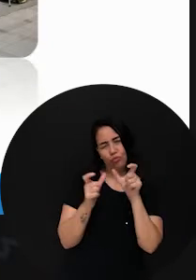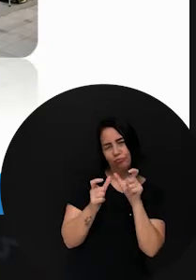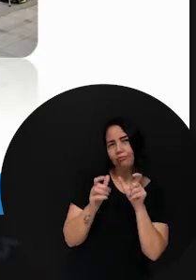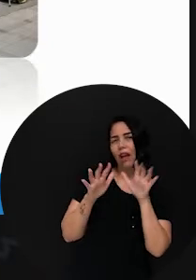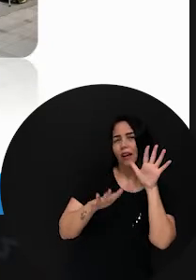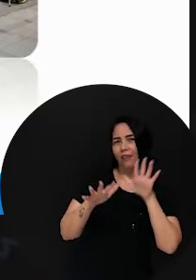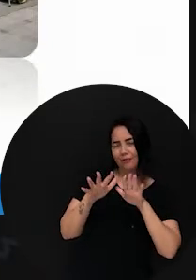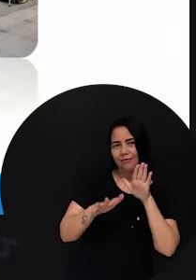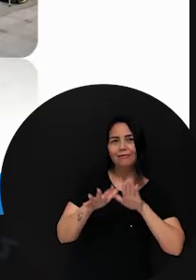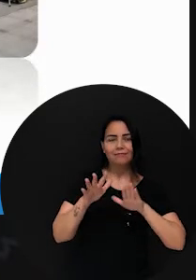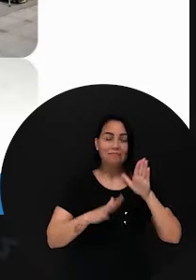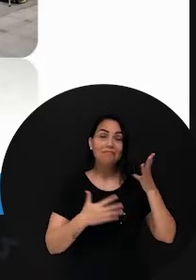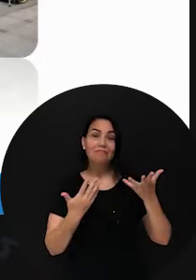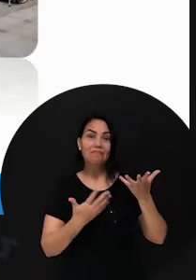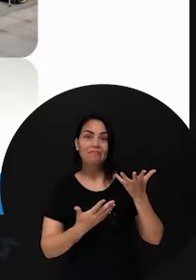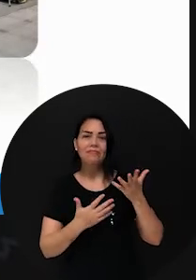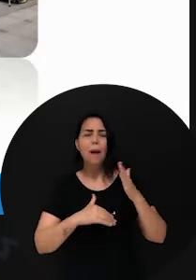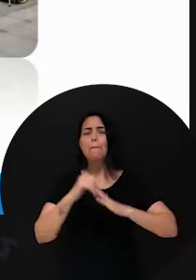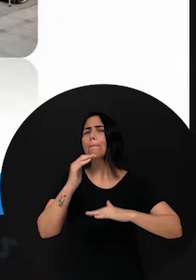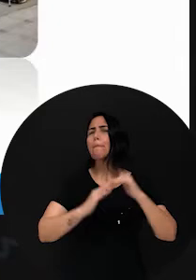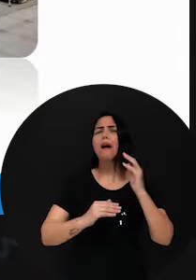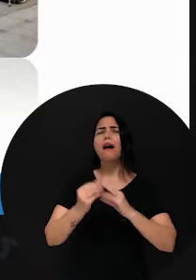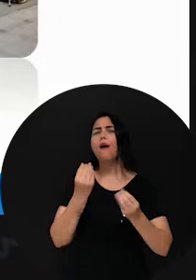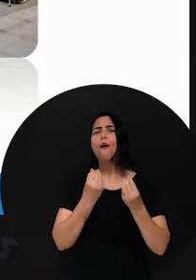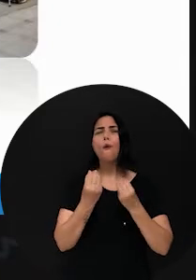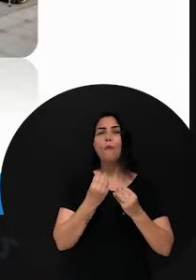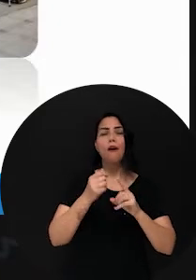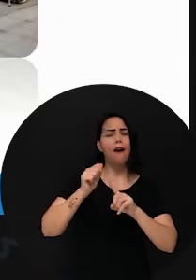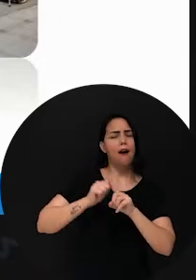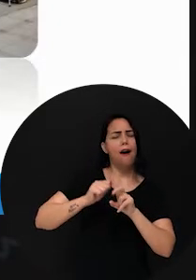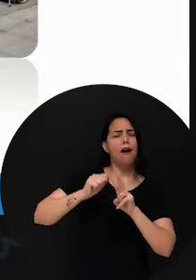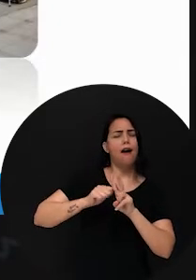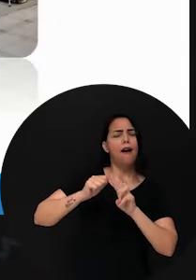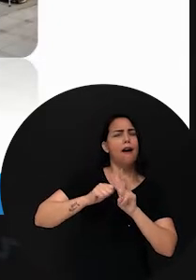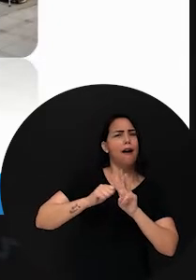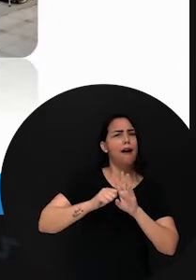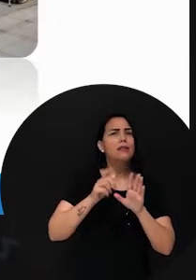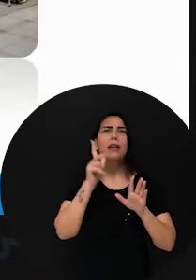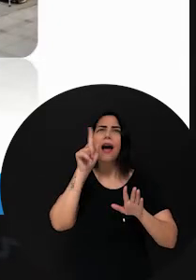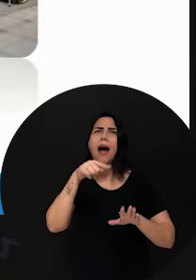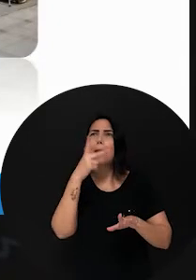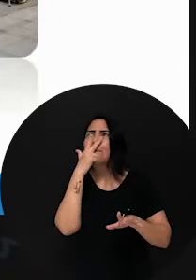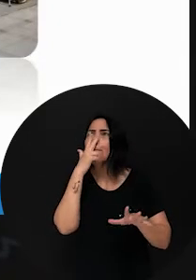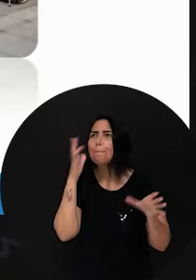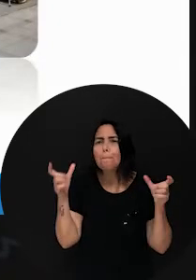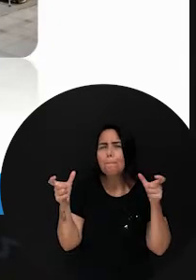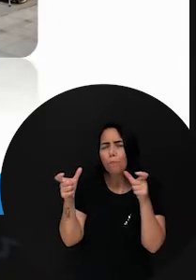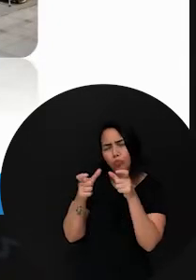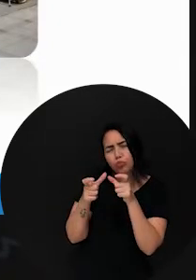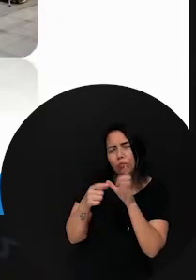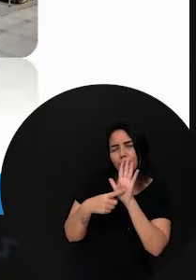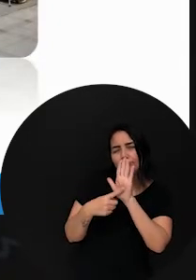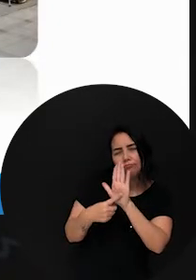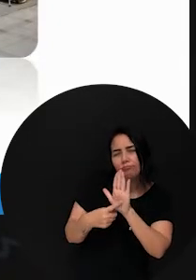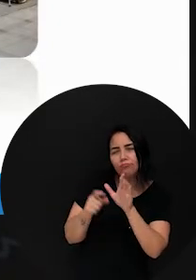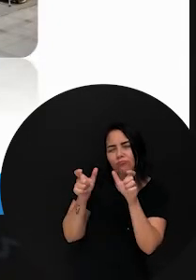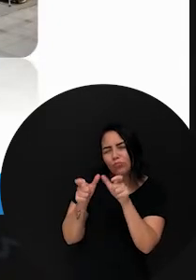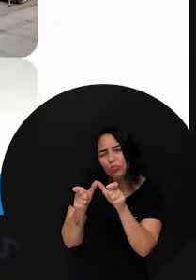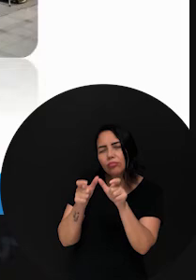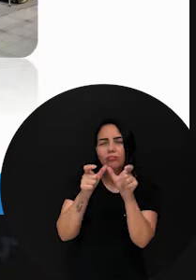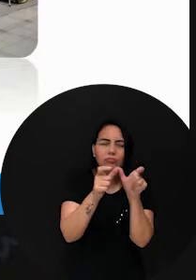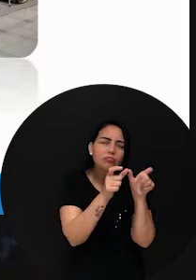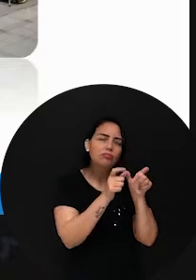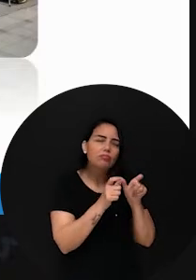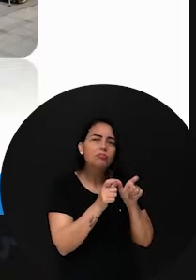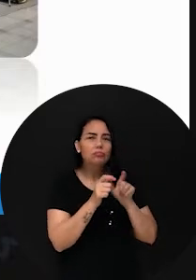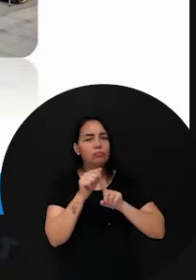práticas artísticas, elas acontecem mensalmente. Então, a gente sempre define no nosso calendário uma apresentação, no